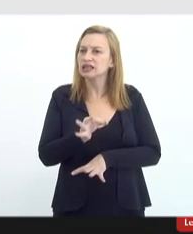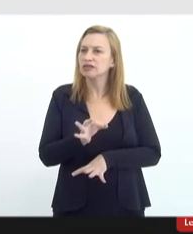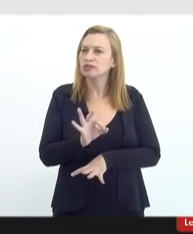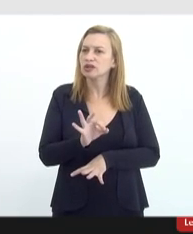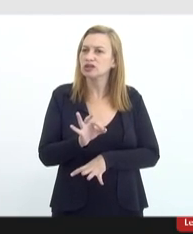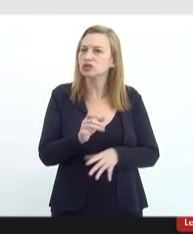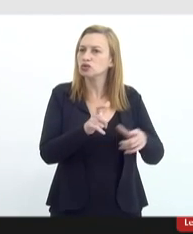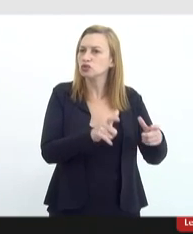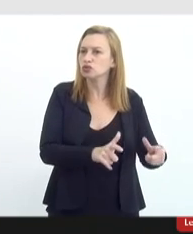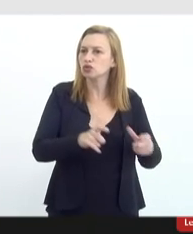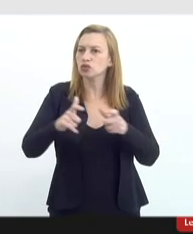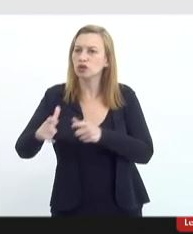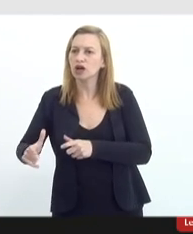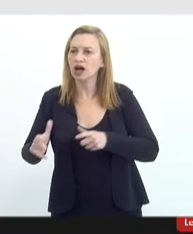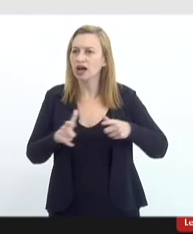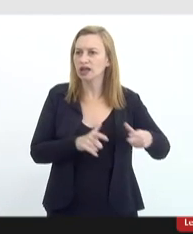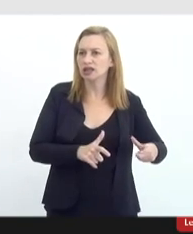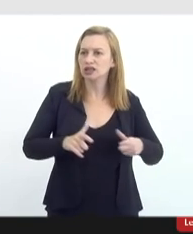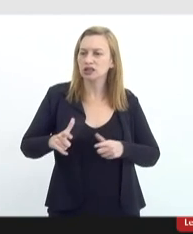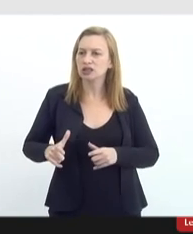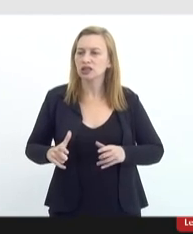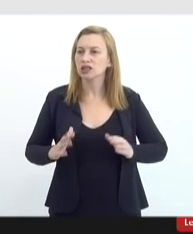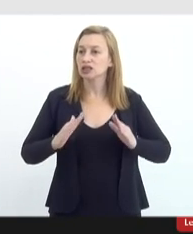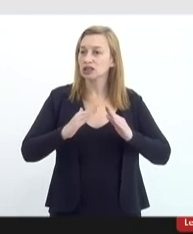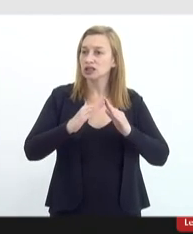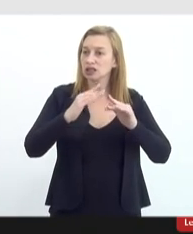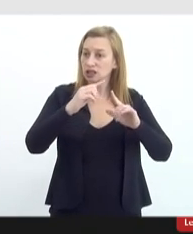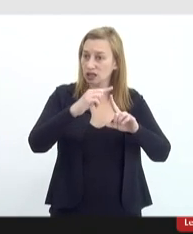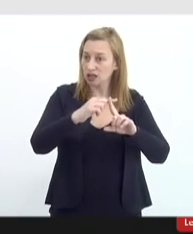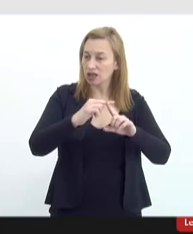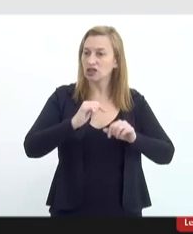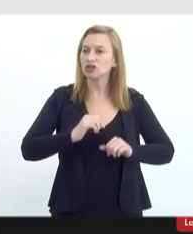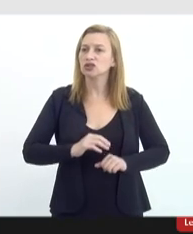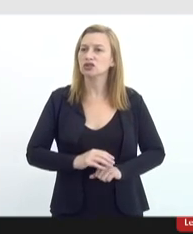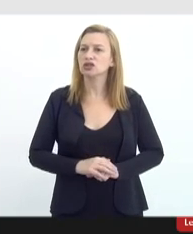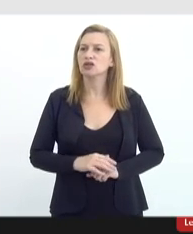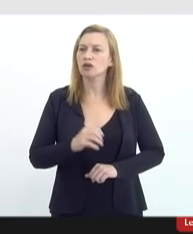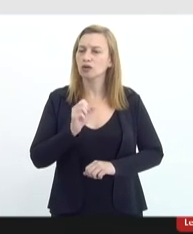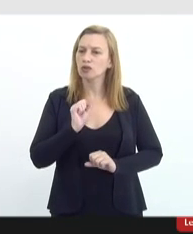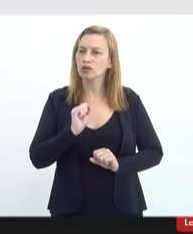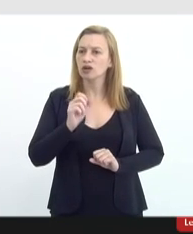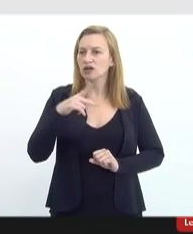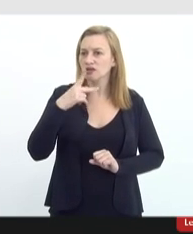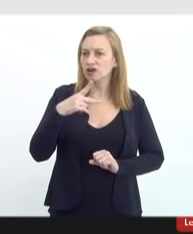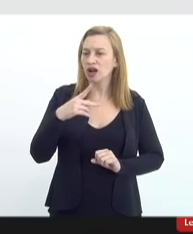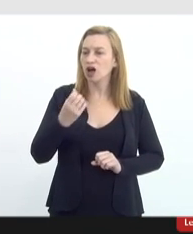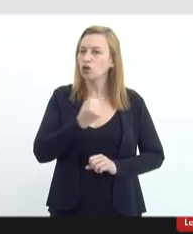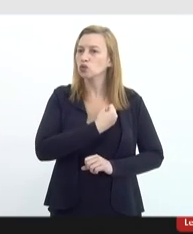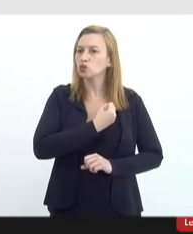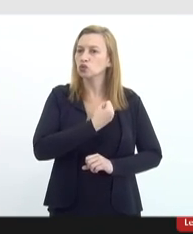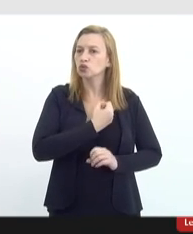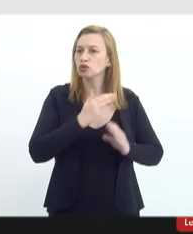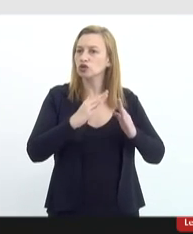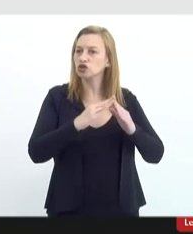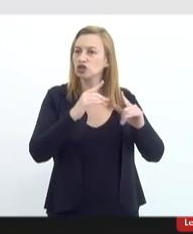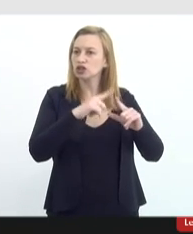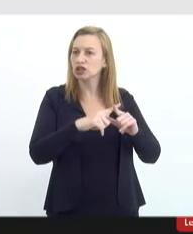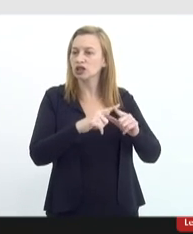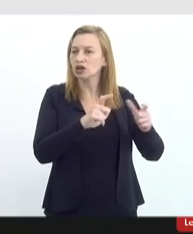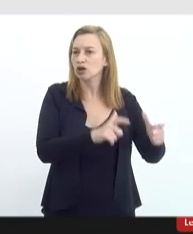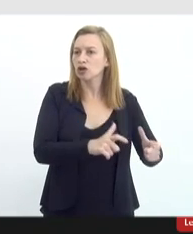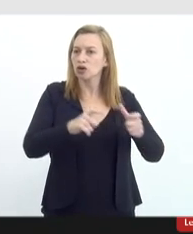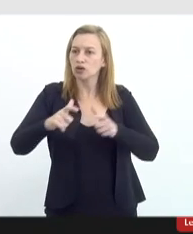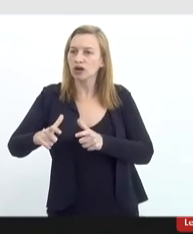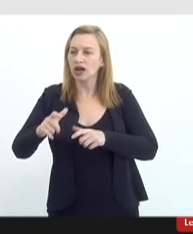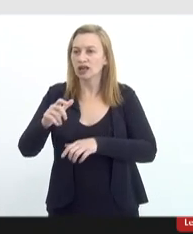a localização de templos, aqui não são os, digamos assim, os fiéis, mas o número de templos por região da cidade.